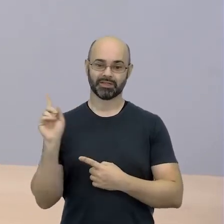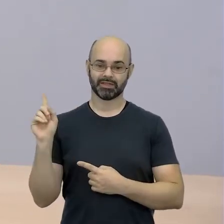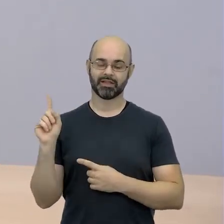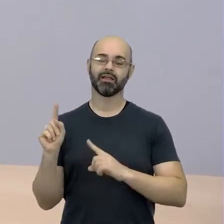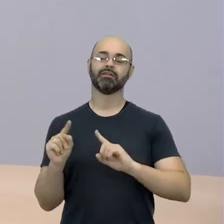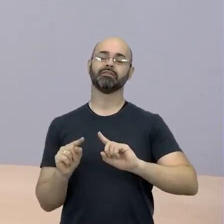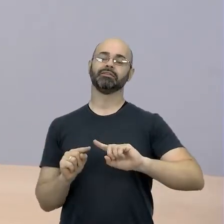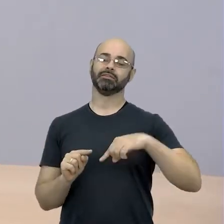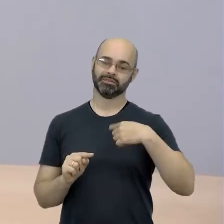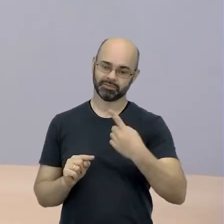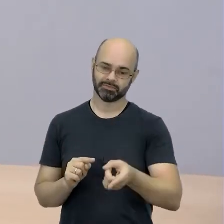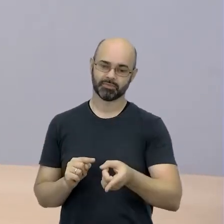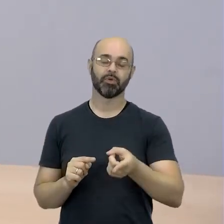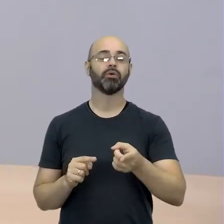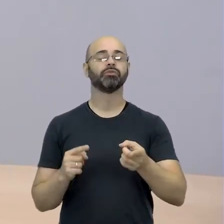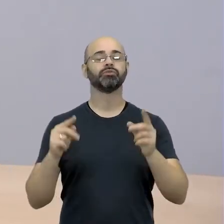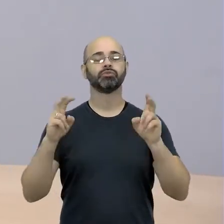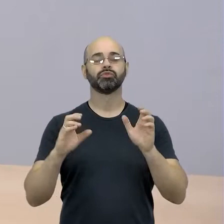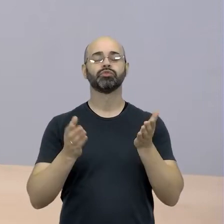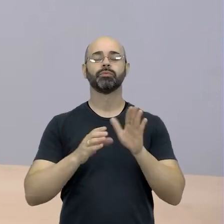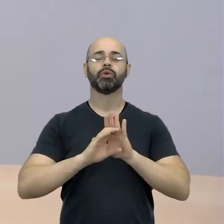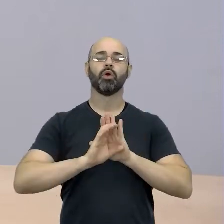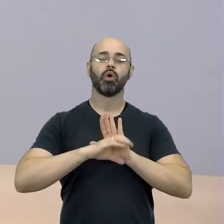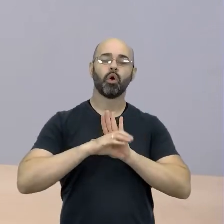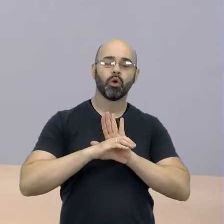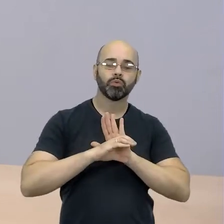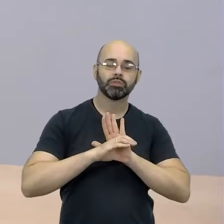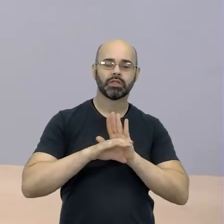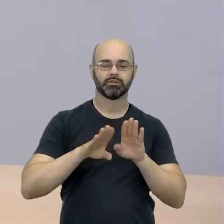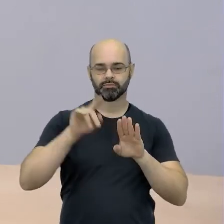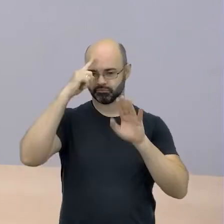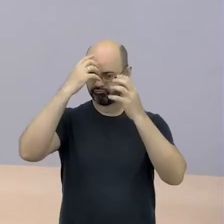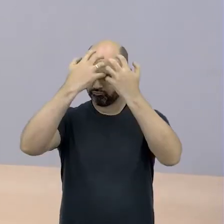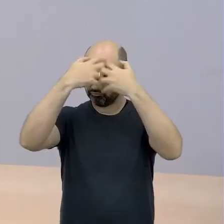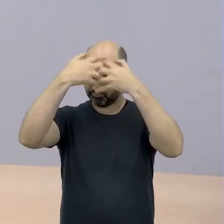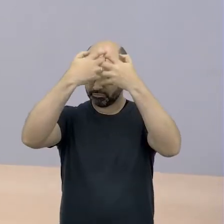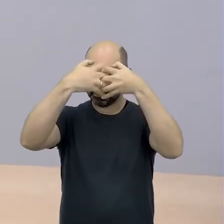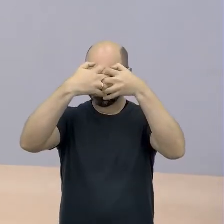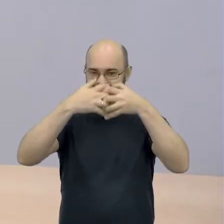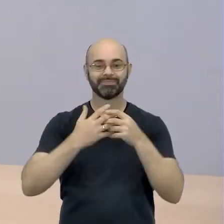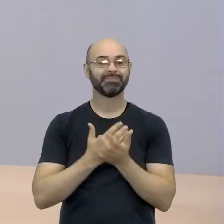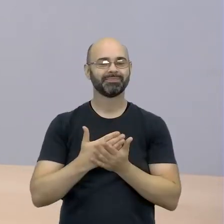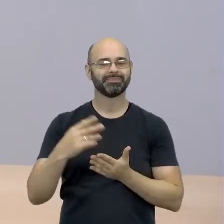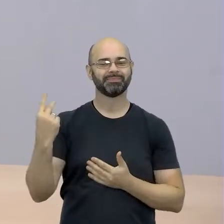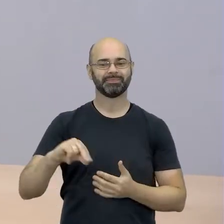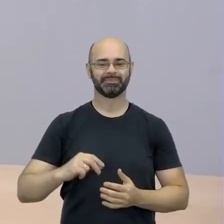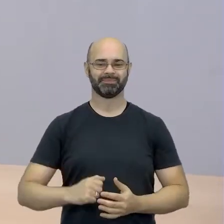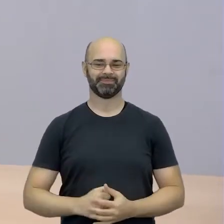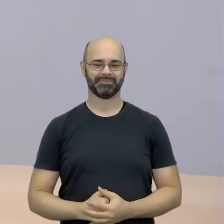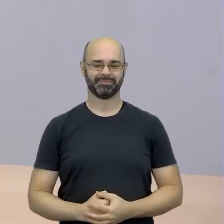a gente vai trabalhar conceitos e reflexão. Bora lá, produção, vamos para o vídeo.